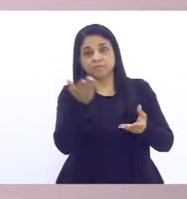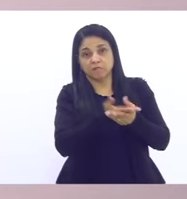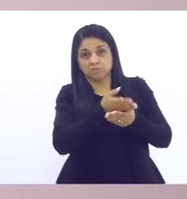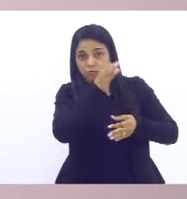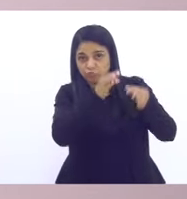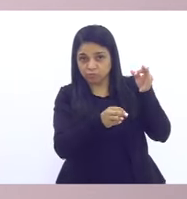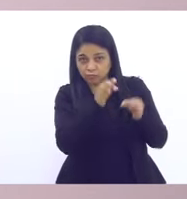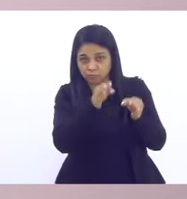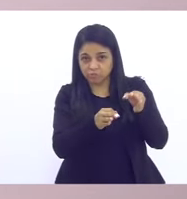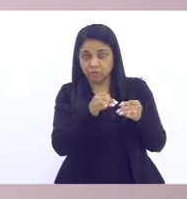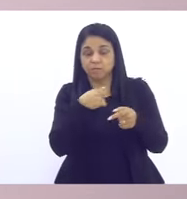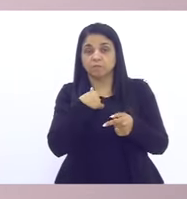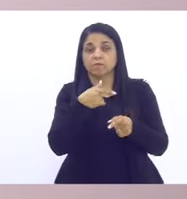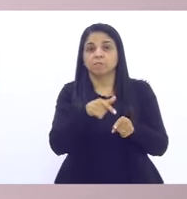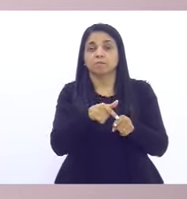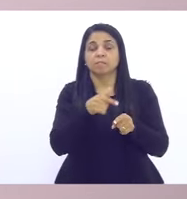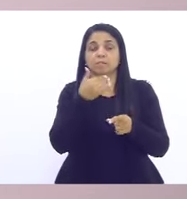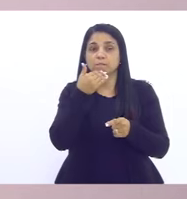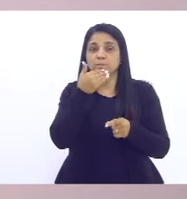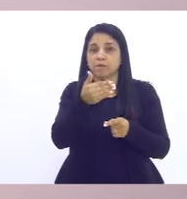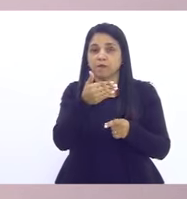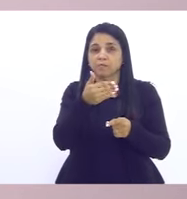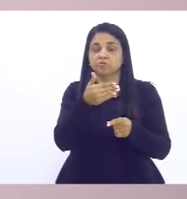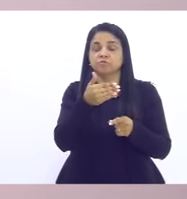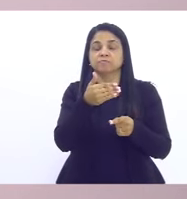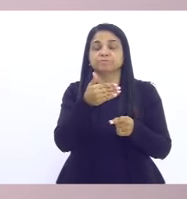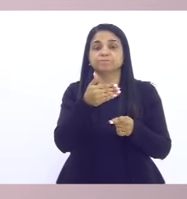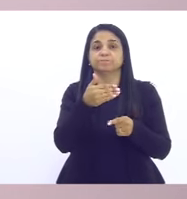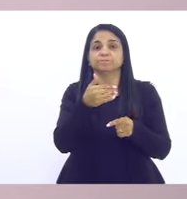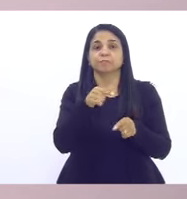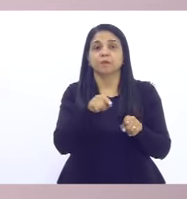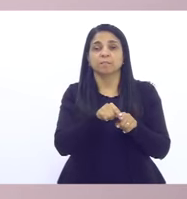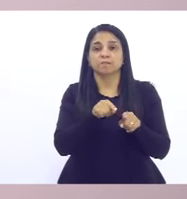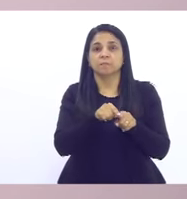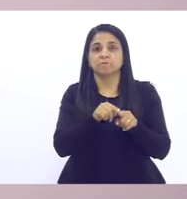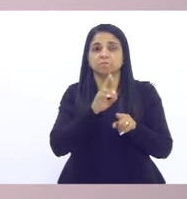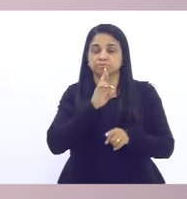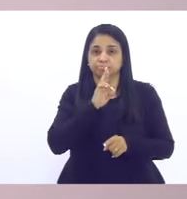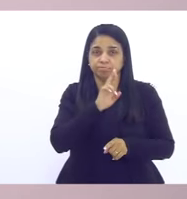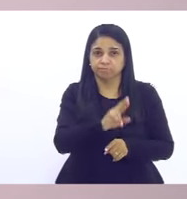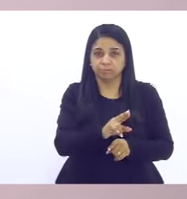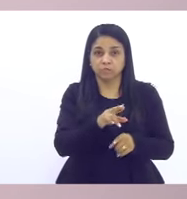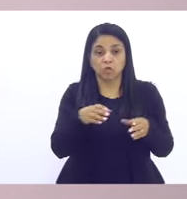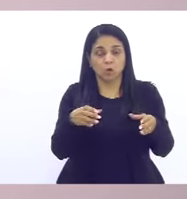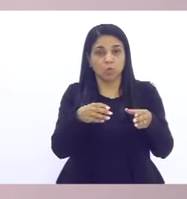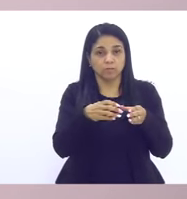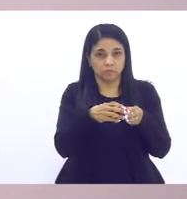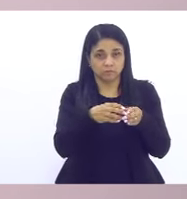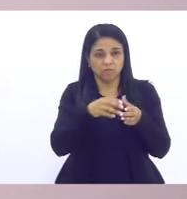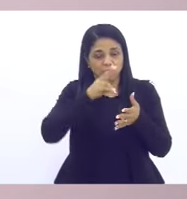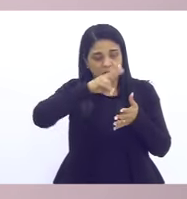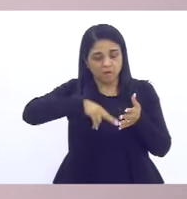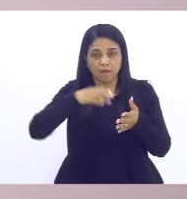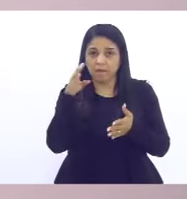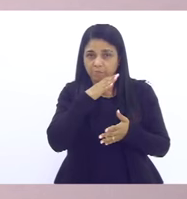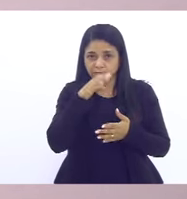que pede no seu dispositivo final que seja dada ciência à comissão, eu vou ler rapidamente,